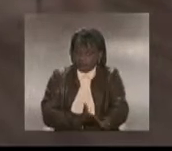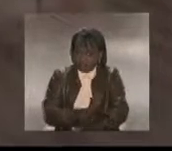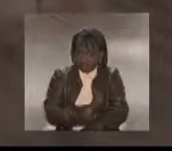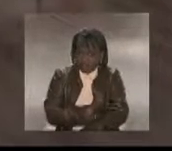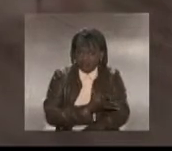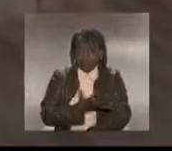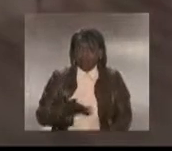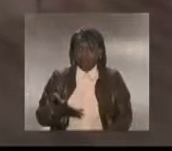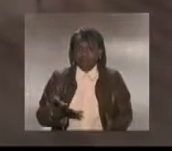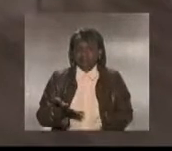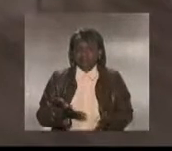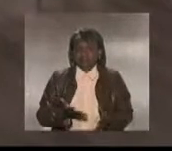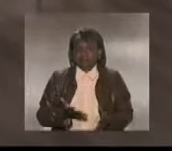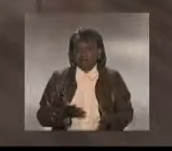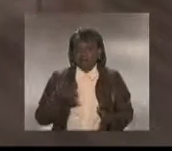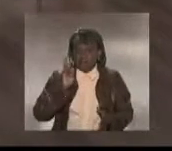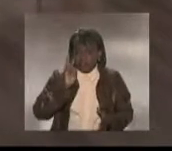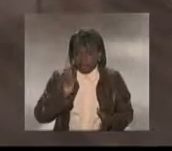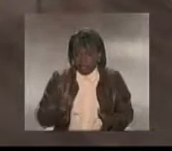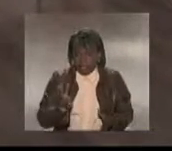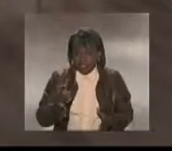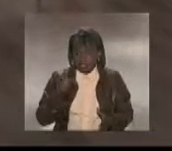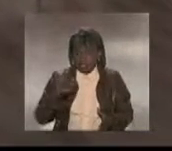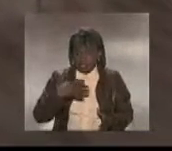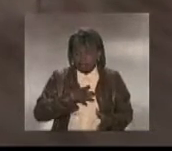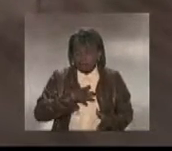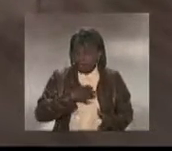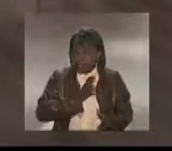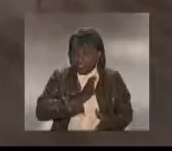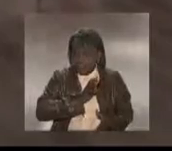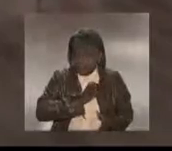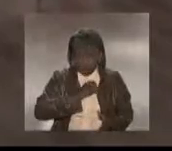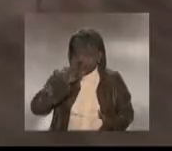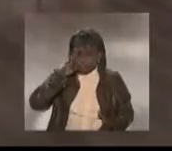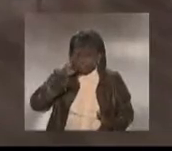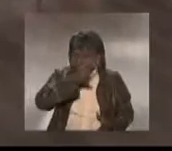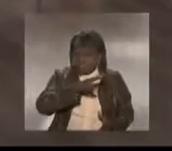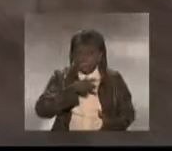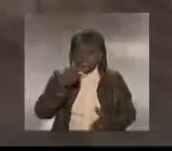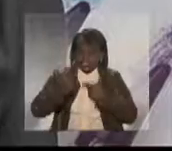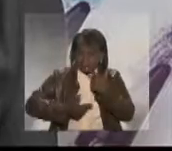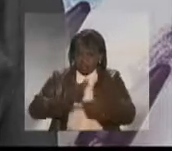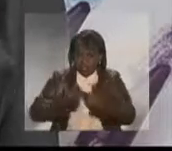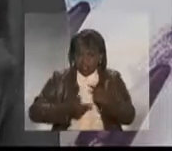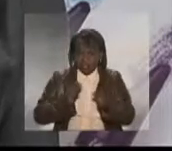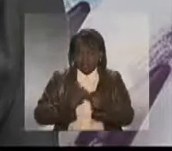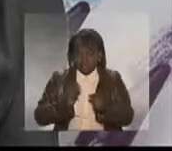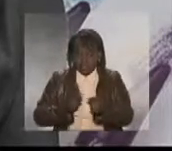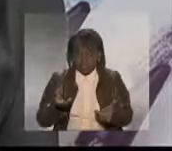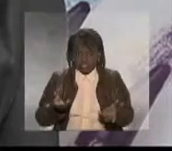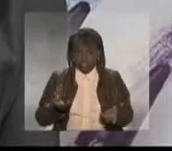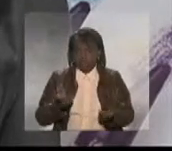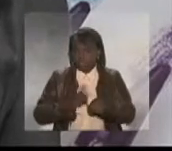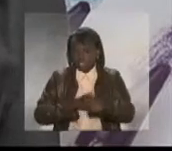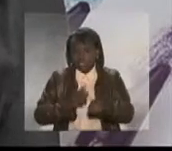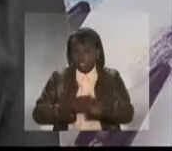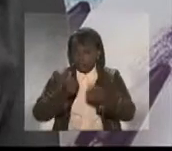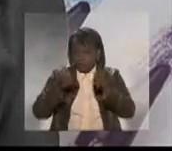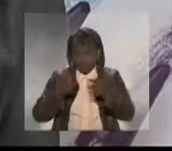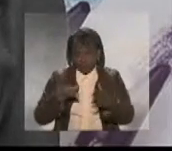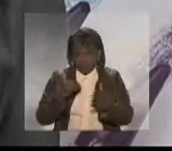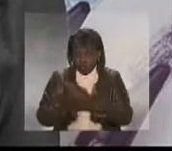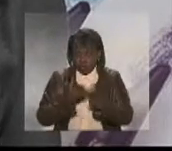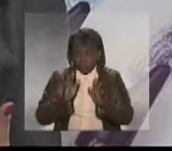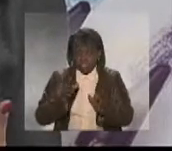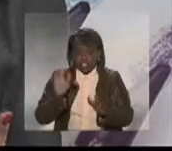todo mundo fica emocionado de ver a tua paixão, né, pelo que você faz, pelo trabalho que você realiza. Não deu tempo da